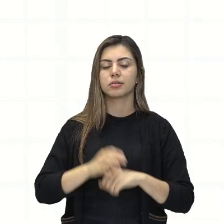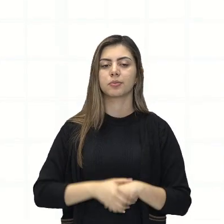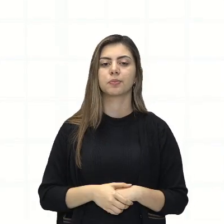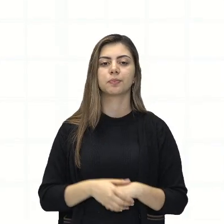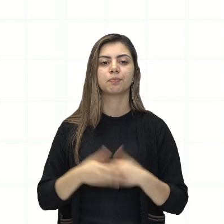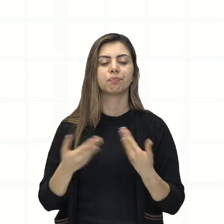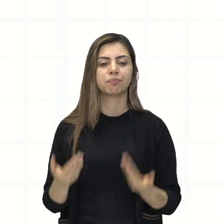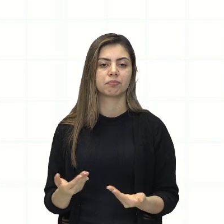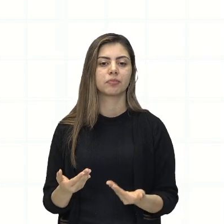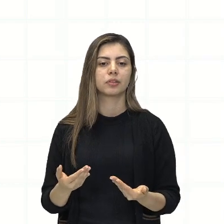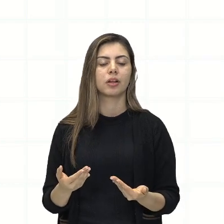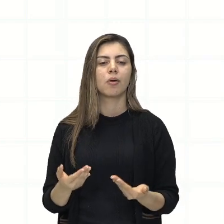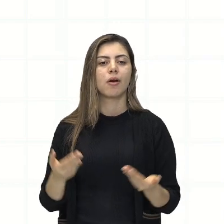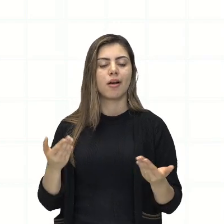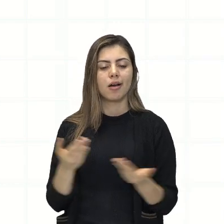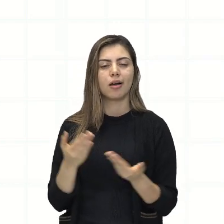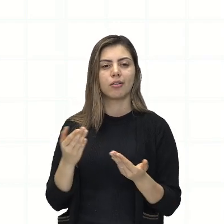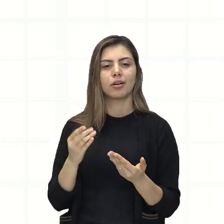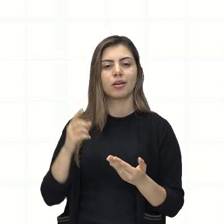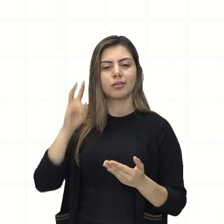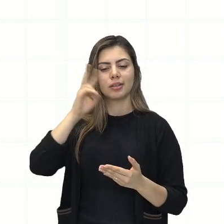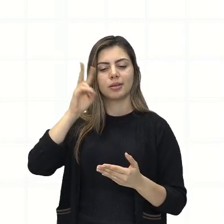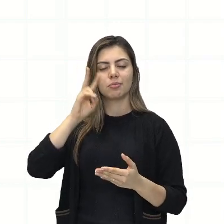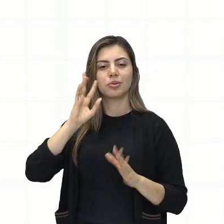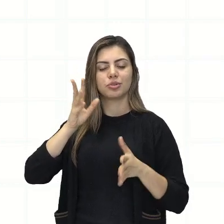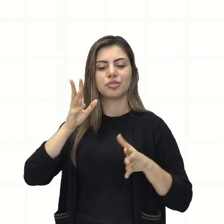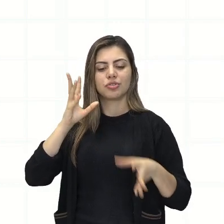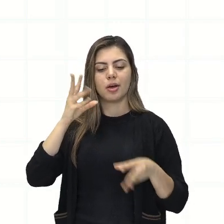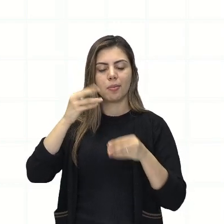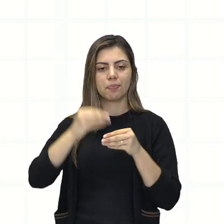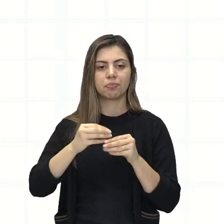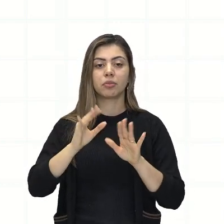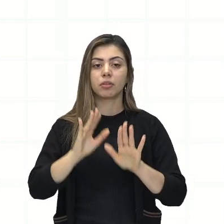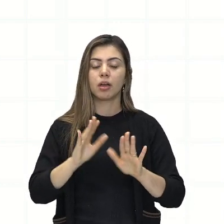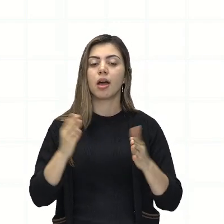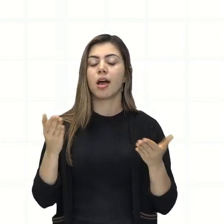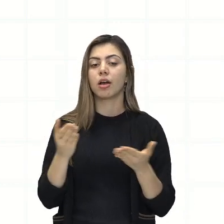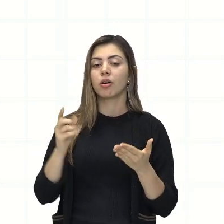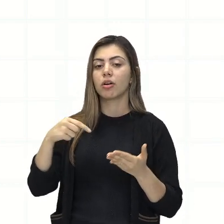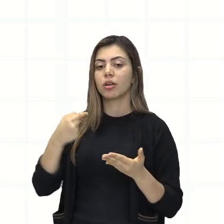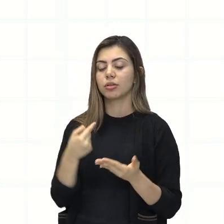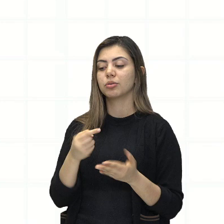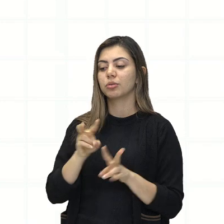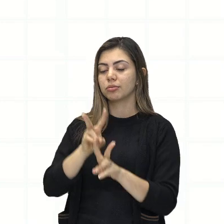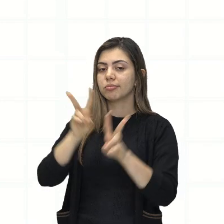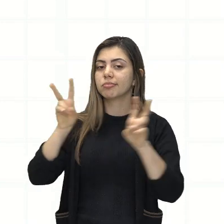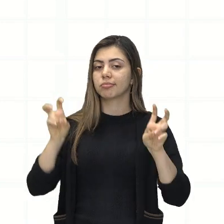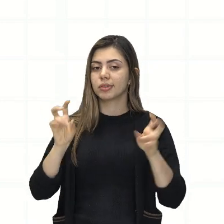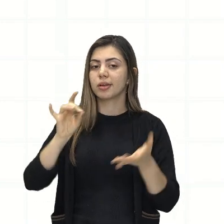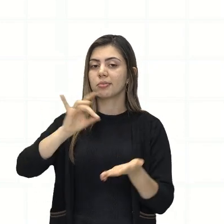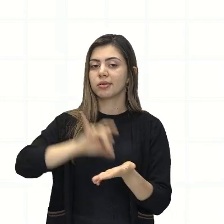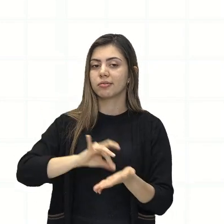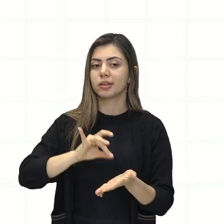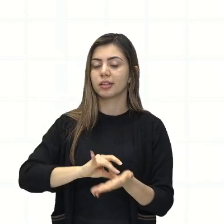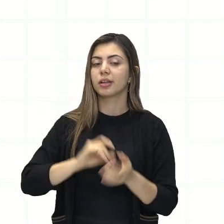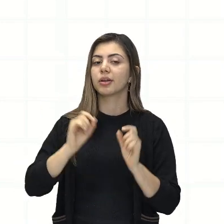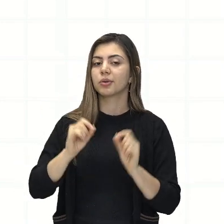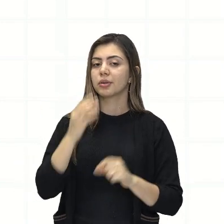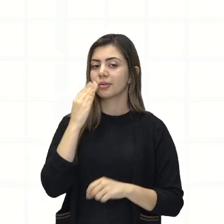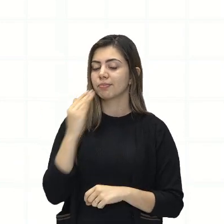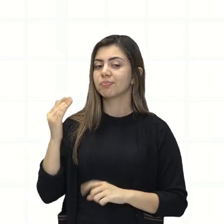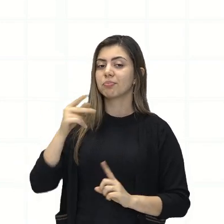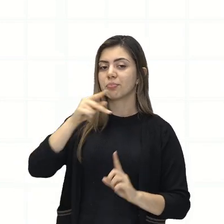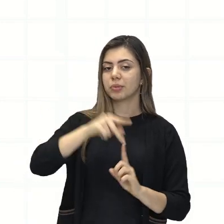partir dessa recapitulação, nós vamos adentrar de fato na